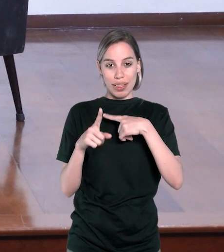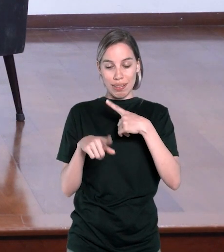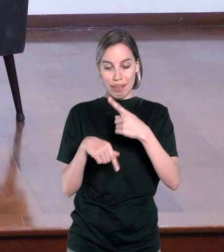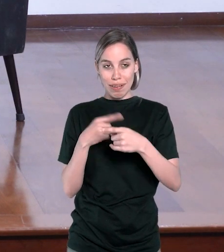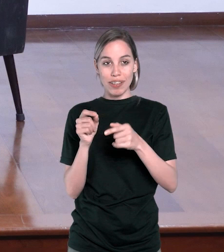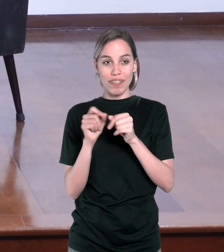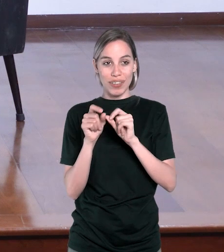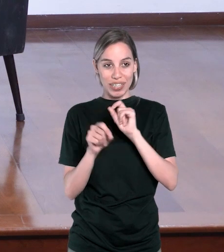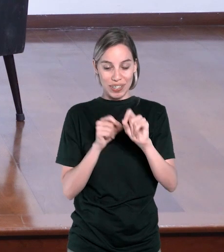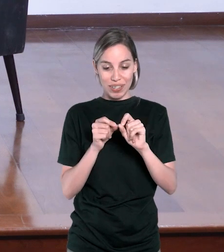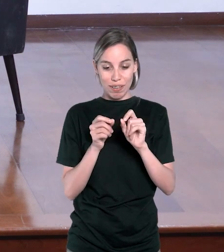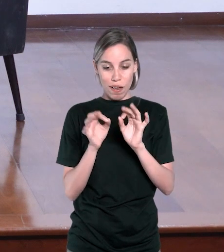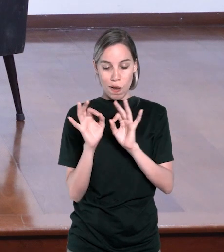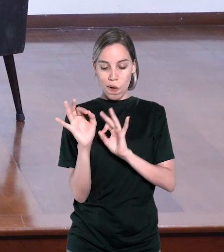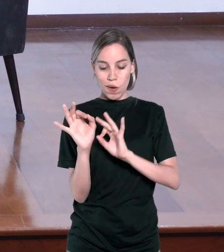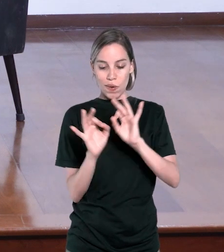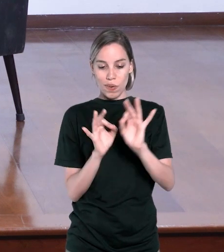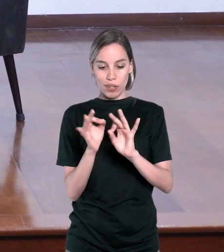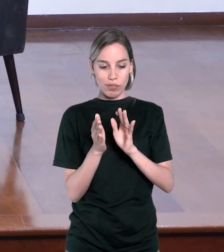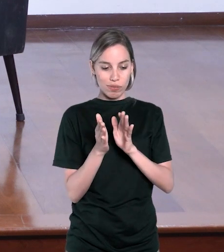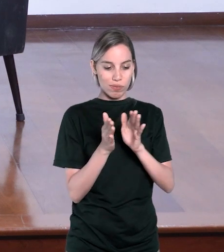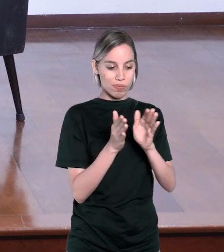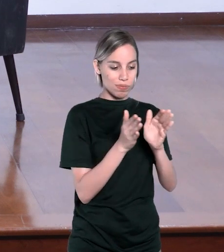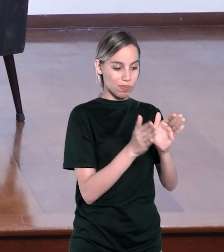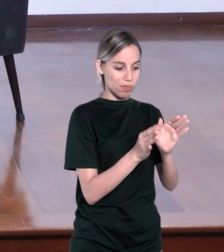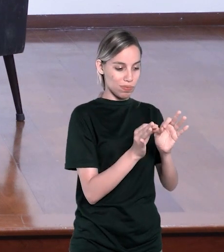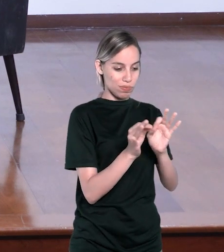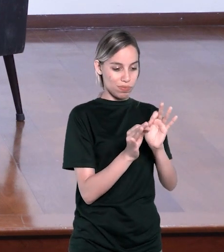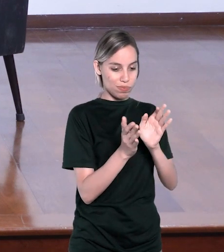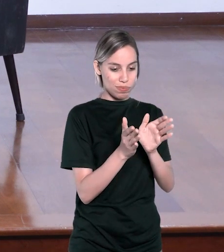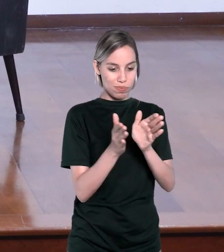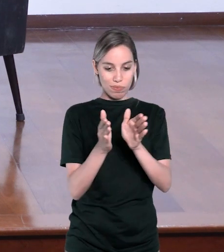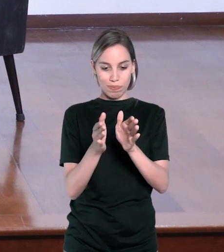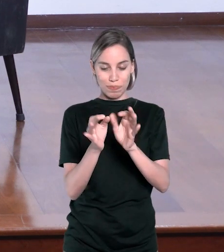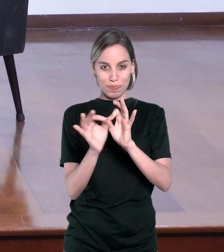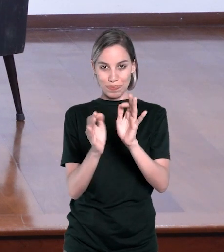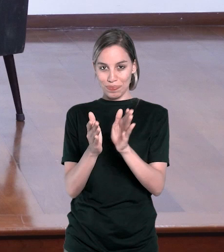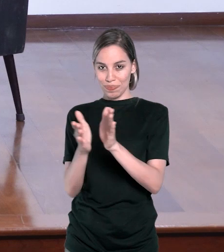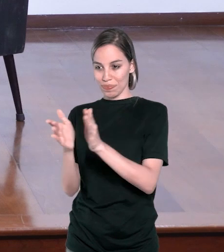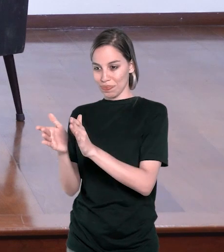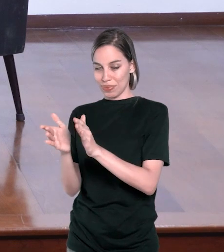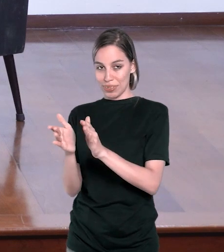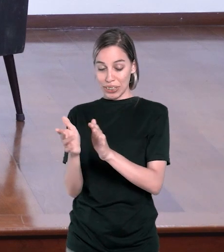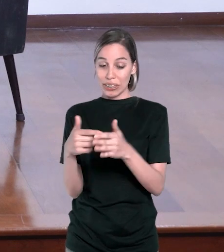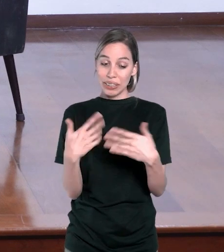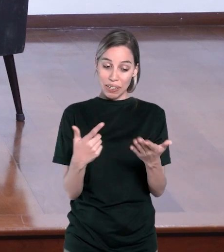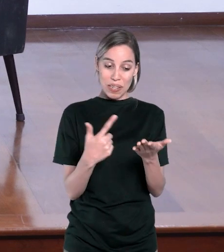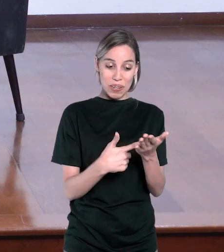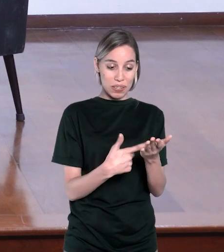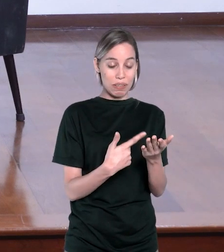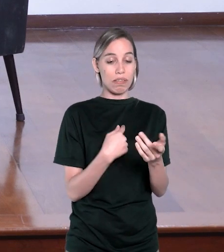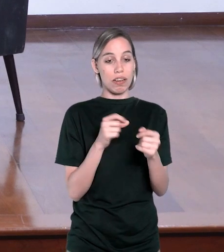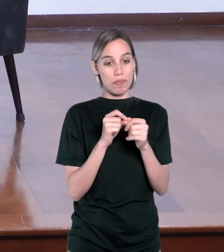é organizar por cor e toda a história até o final, E é um pouco do que eu faço nesse livro. Eu não